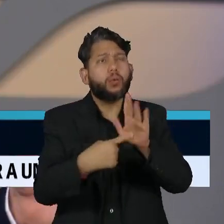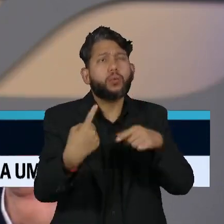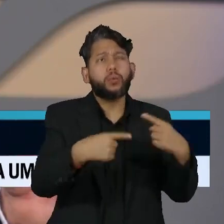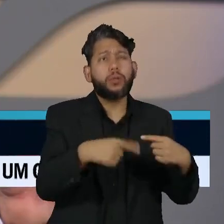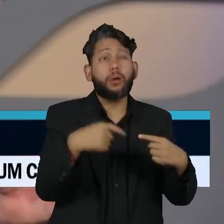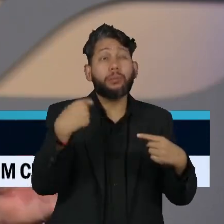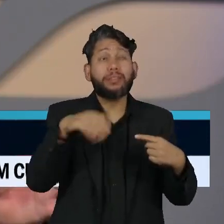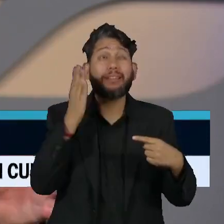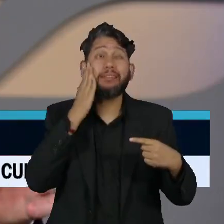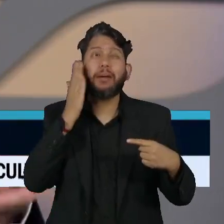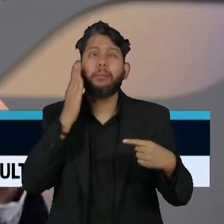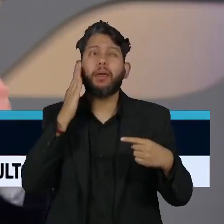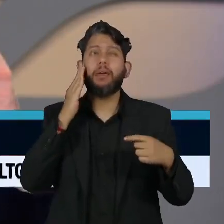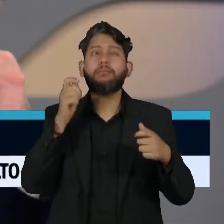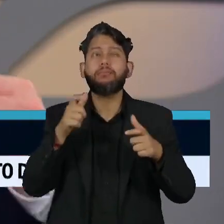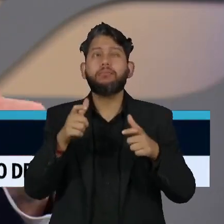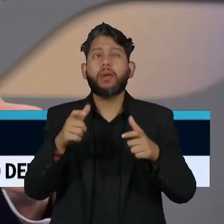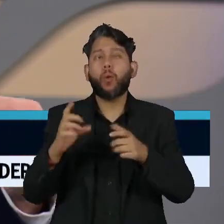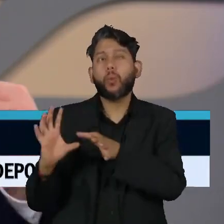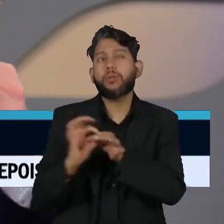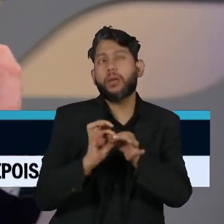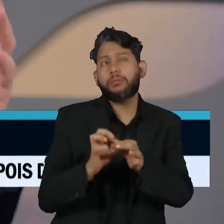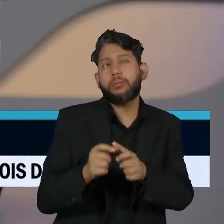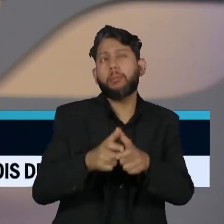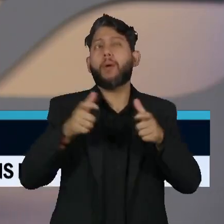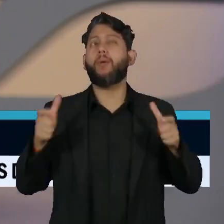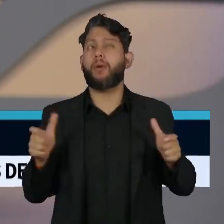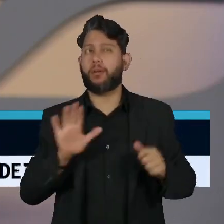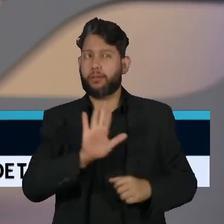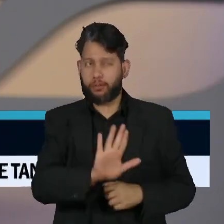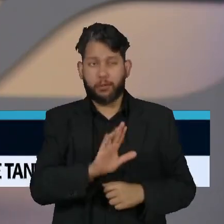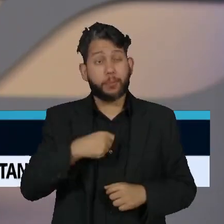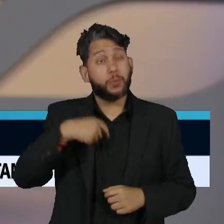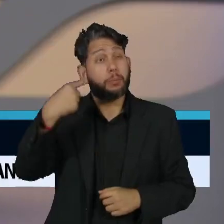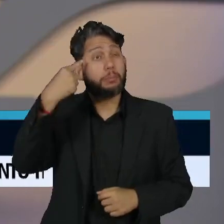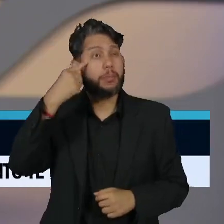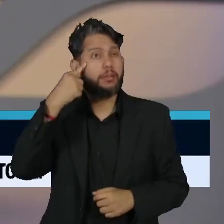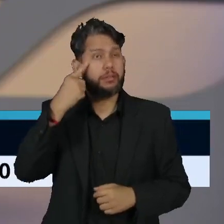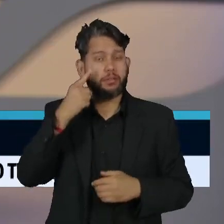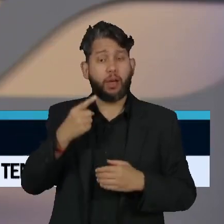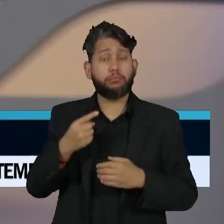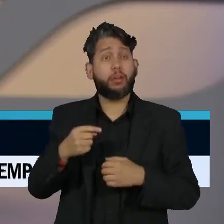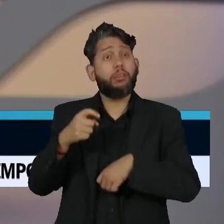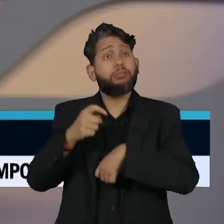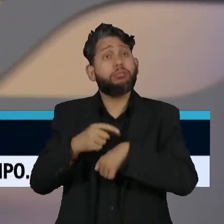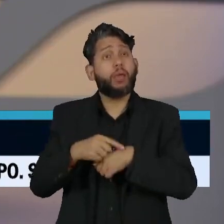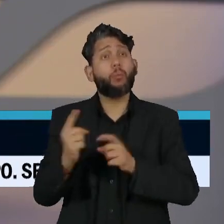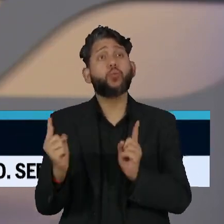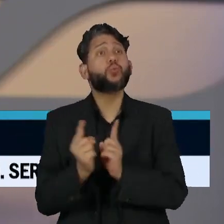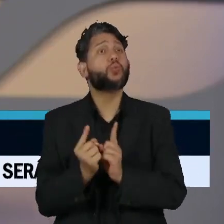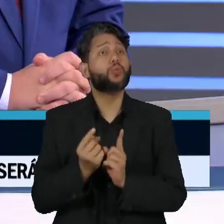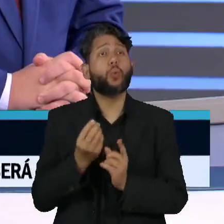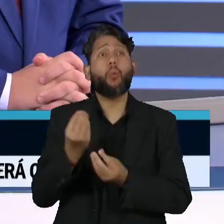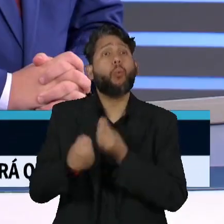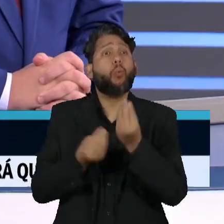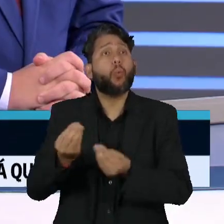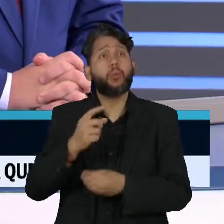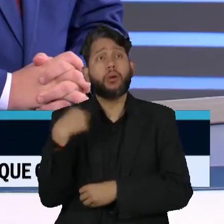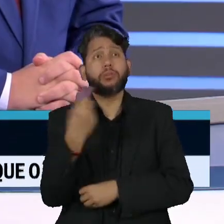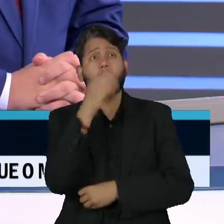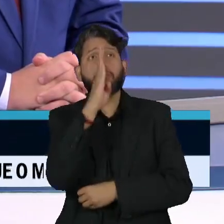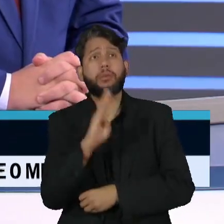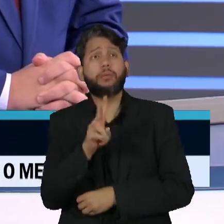contexto maior e pensar, na verdade, a médio prazo, essa questão da transição energética. Quer